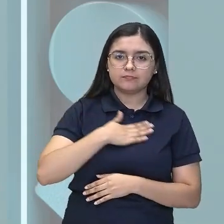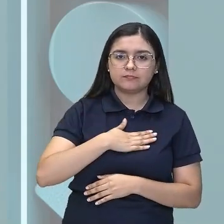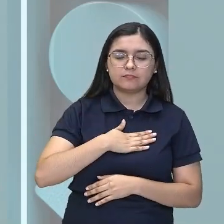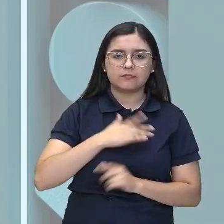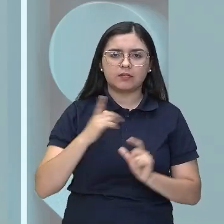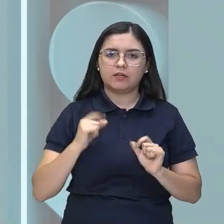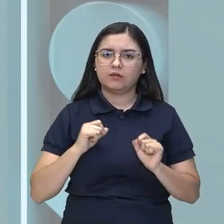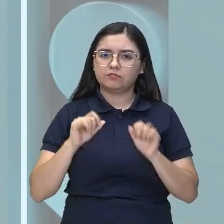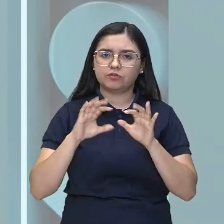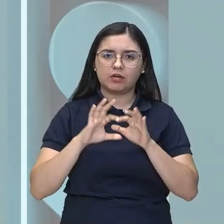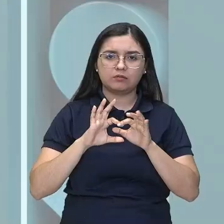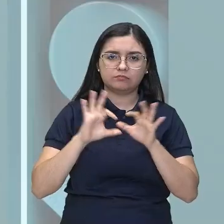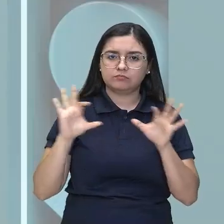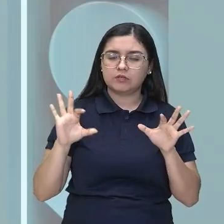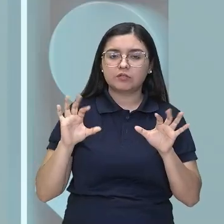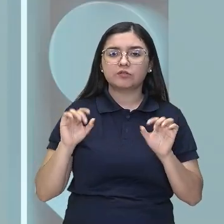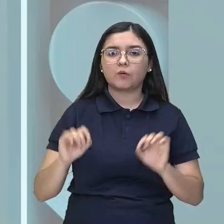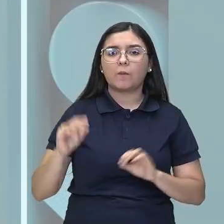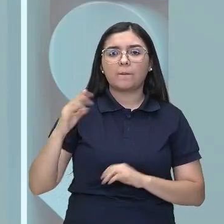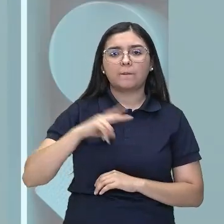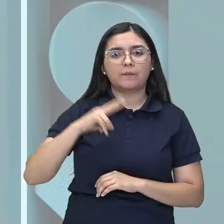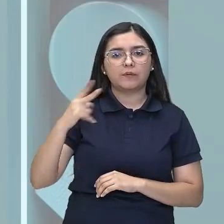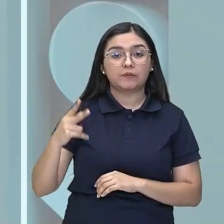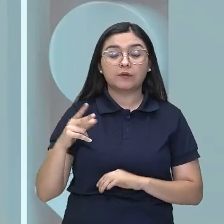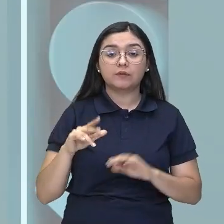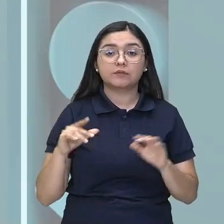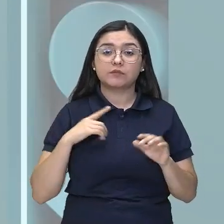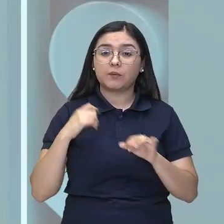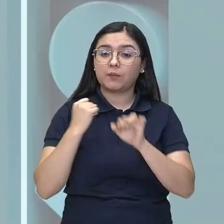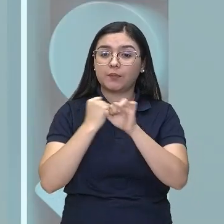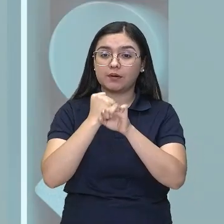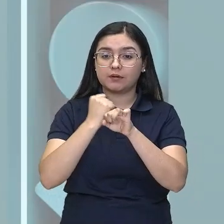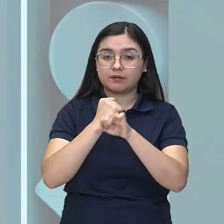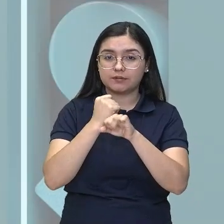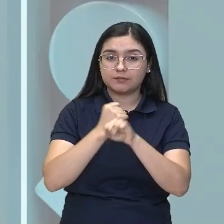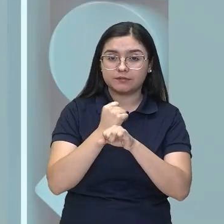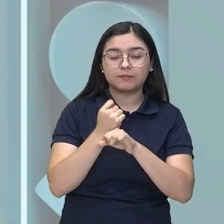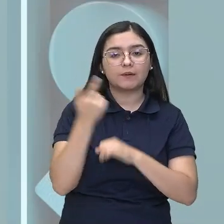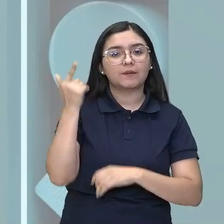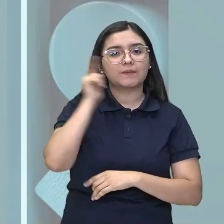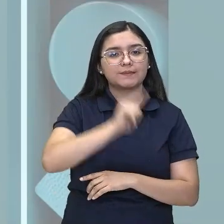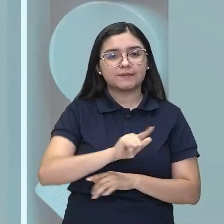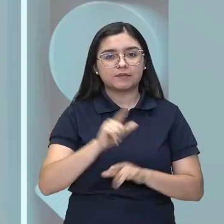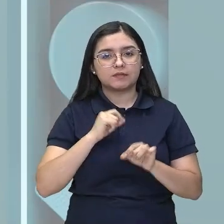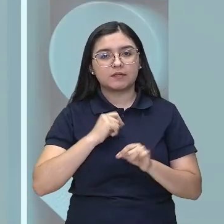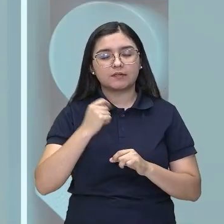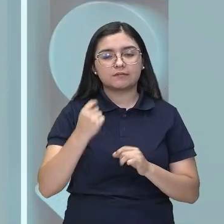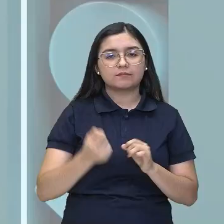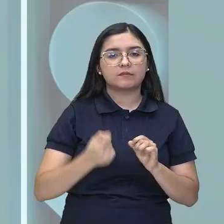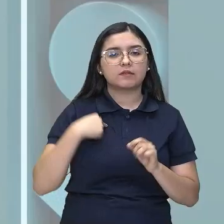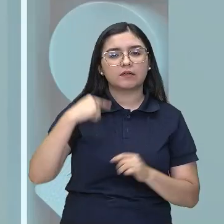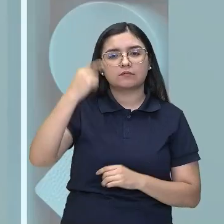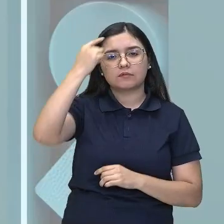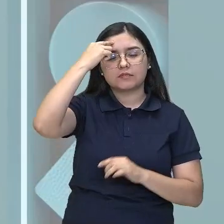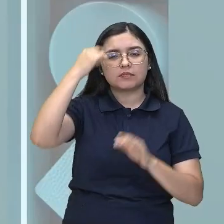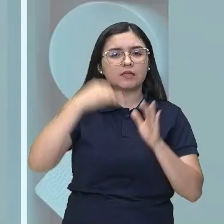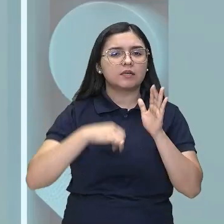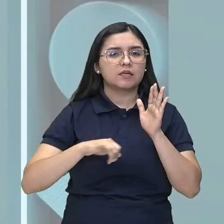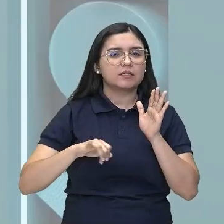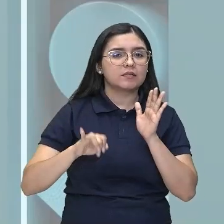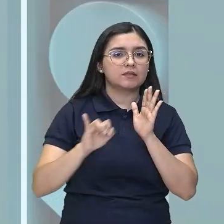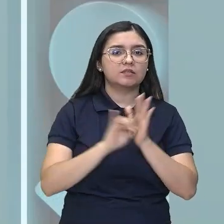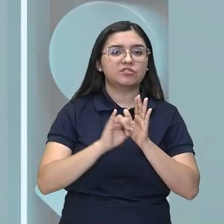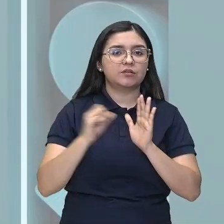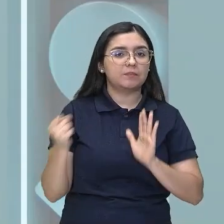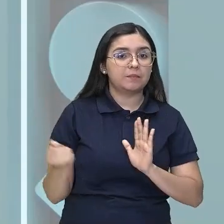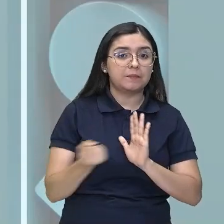laços com Portugal. Não é assim que funciona. São anos para que você consiga criar na cabeça das pessoas essa identidade, para que